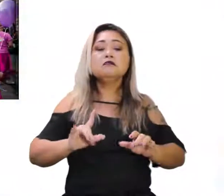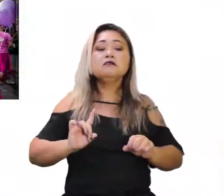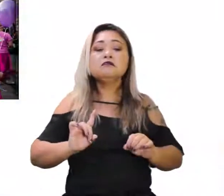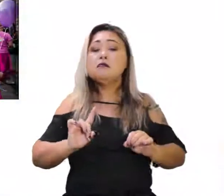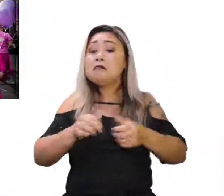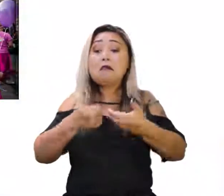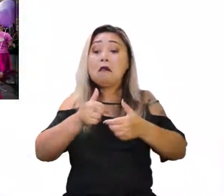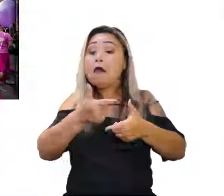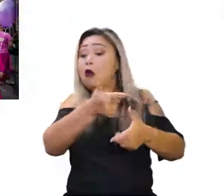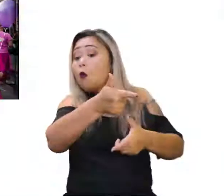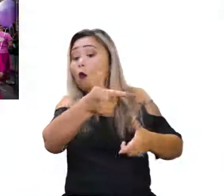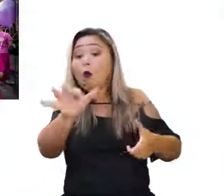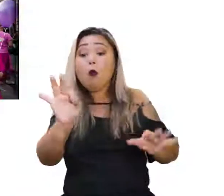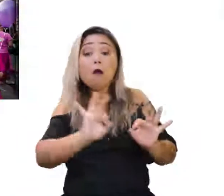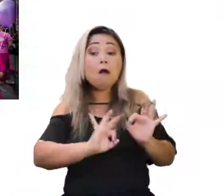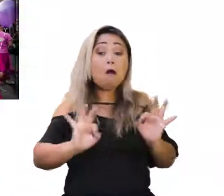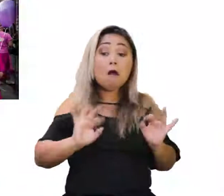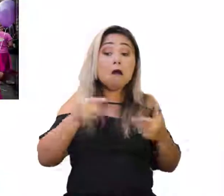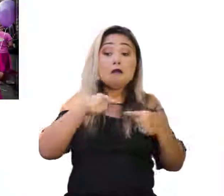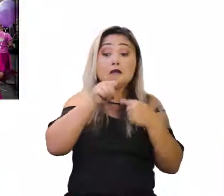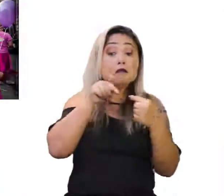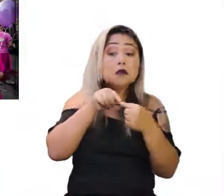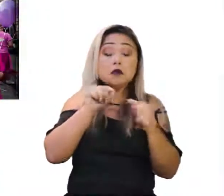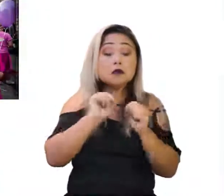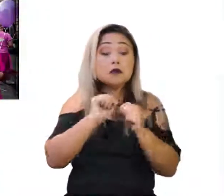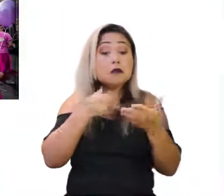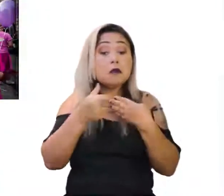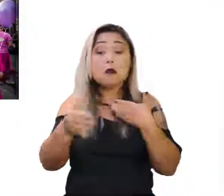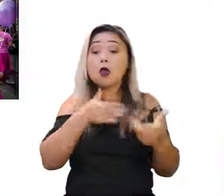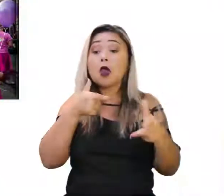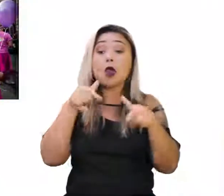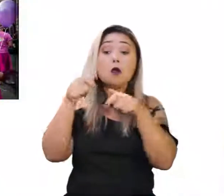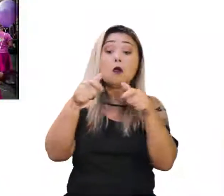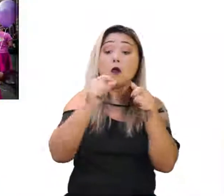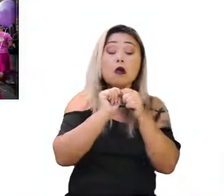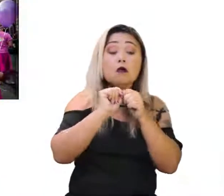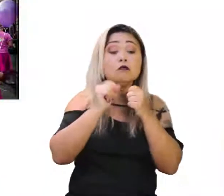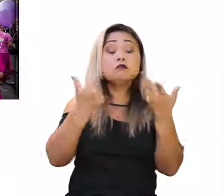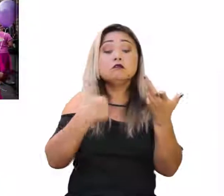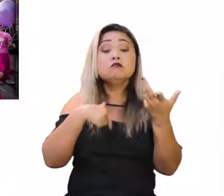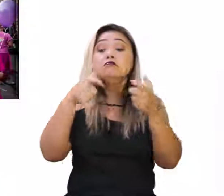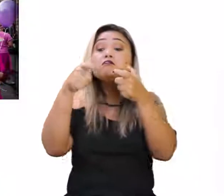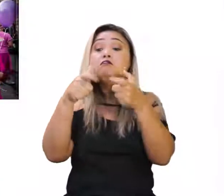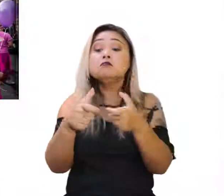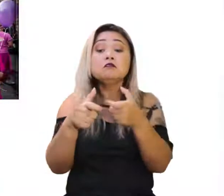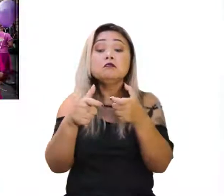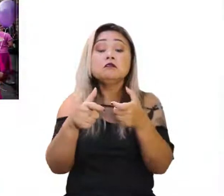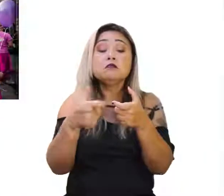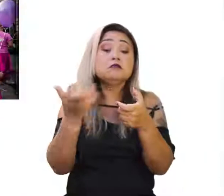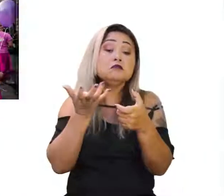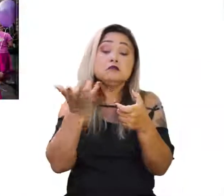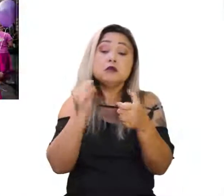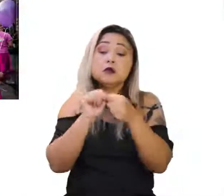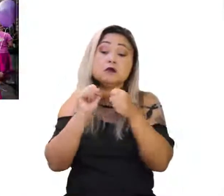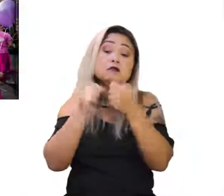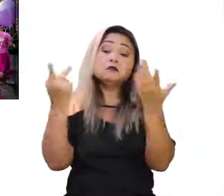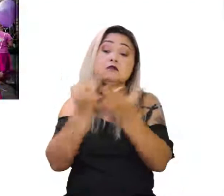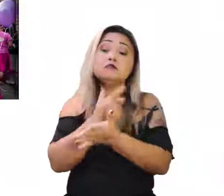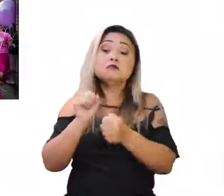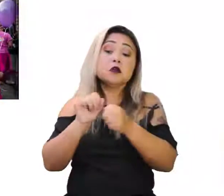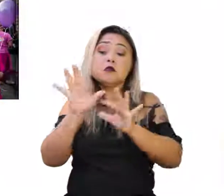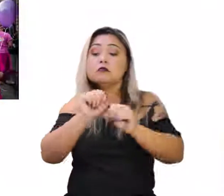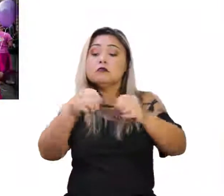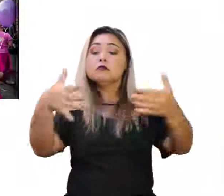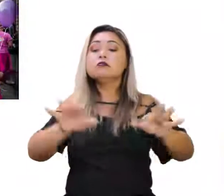num espaço onde não era destinado para aquilo ali, para apresentações, num espaço onde não se esperaria que acontecesse